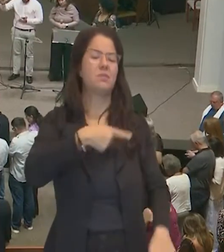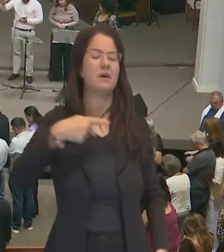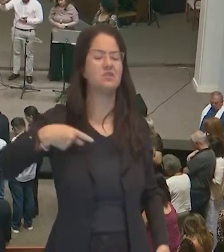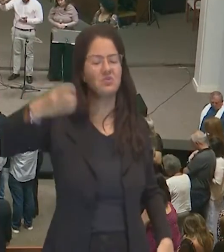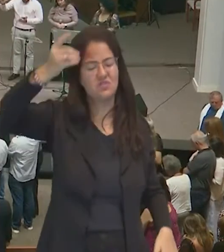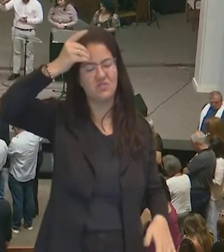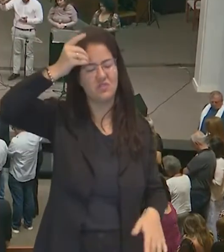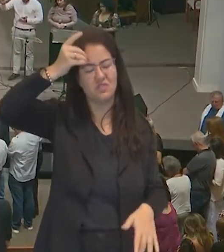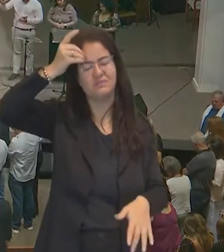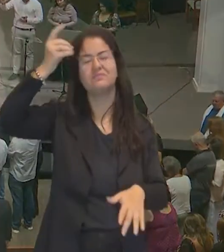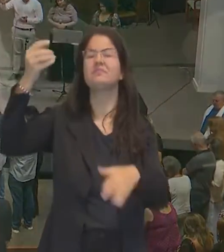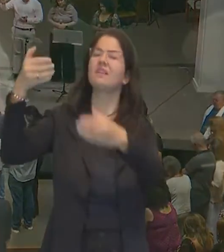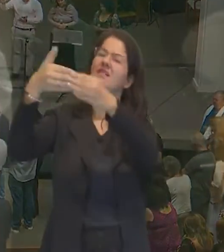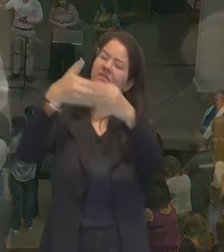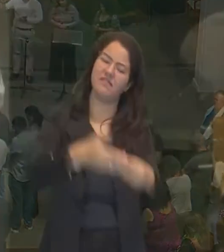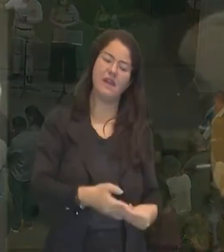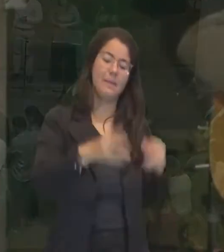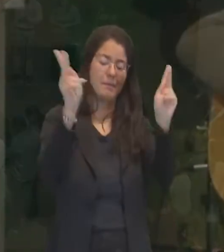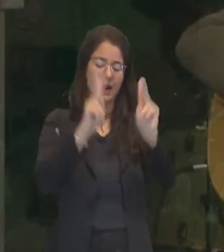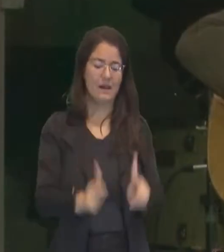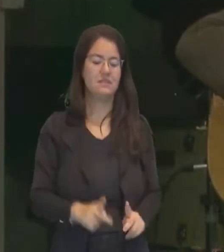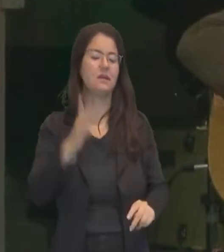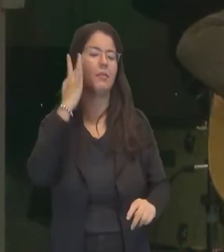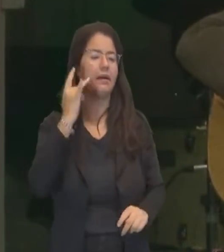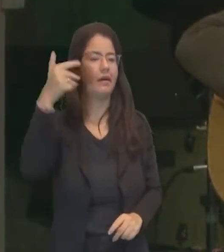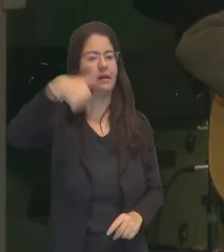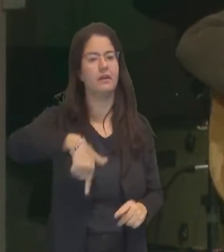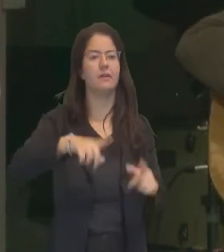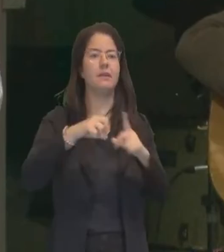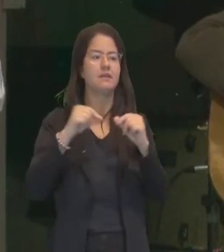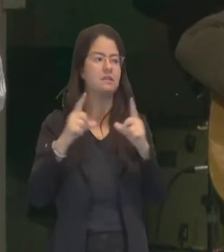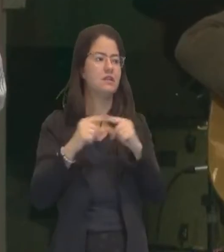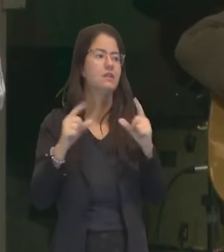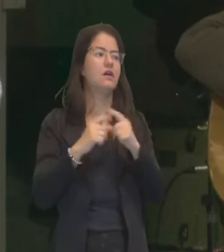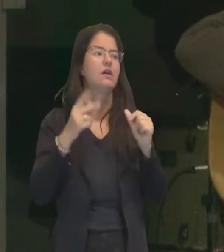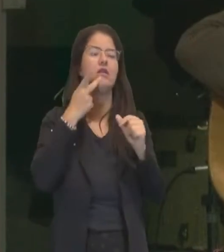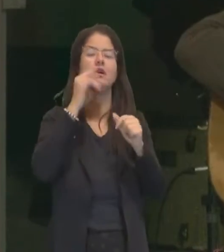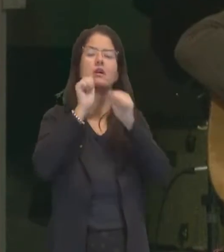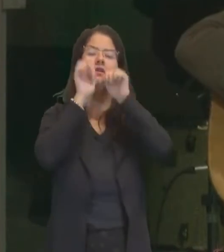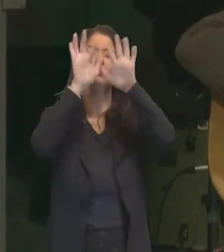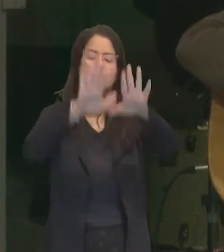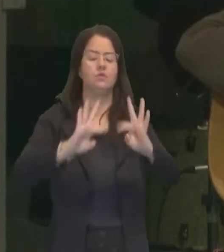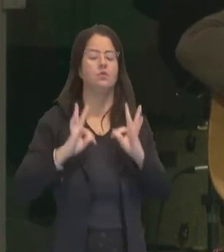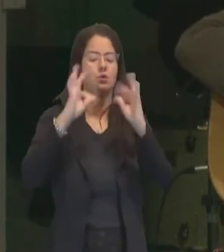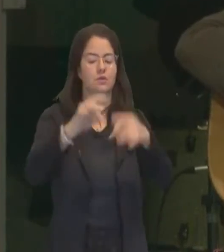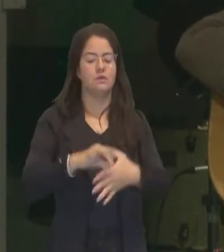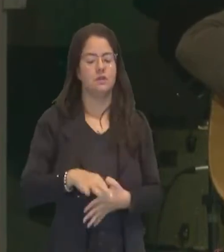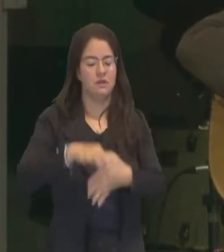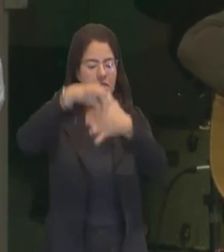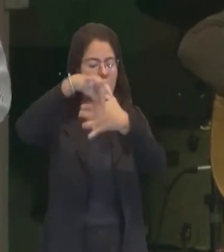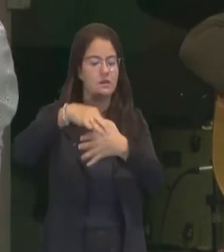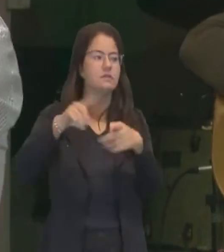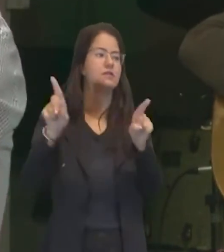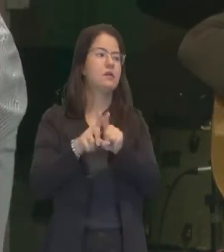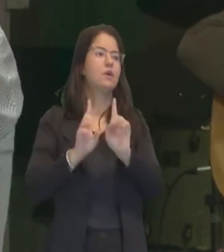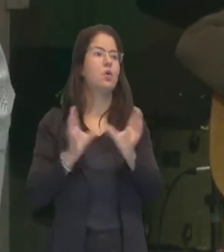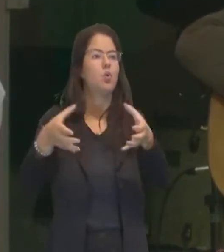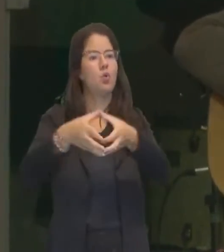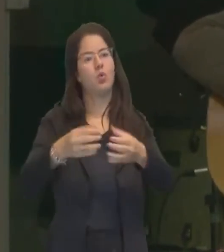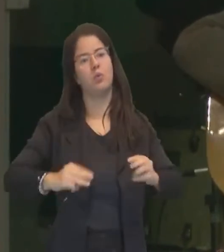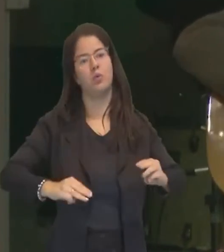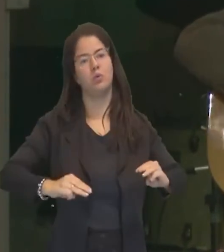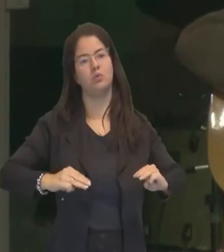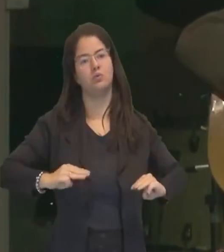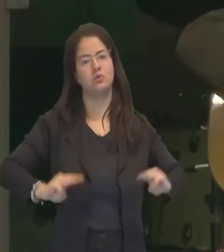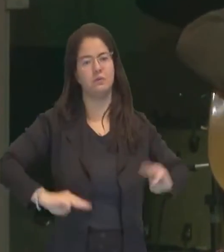em paz, ó Deus, amanhã. Abençoe, ó Deus, toda a liderança, ó Deus, o corpo ministerial